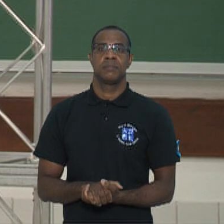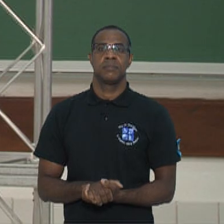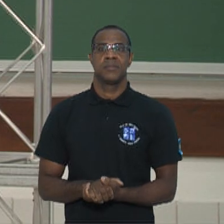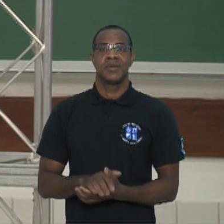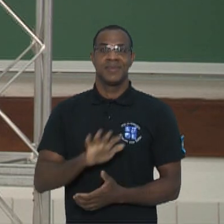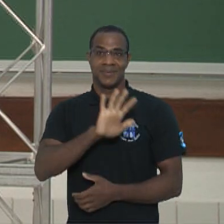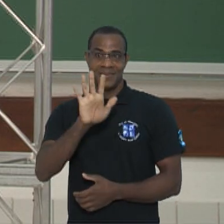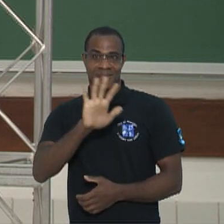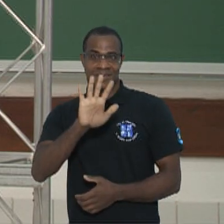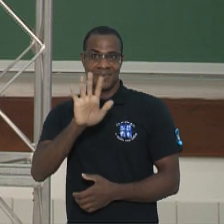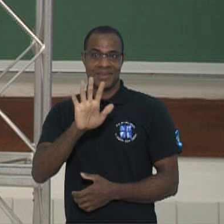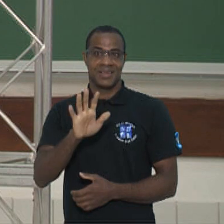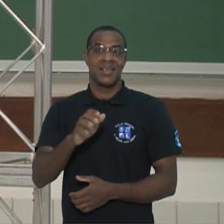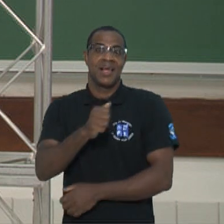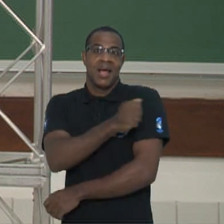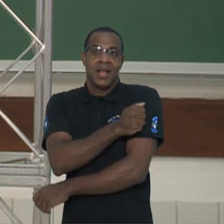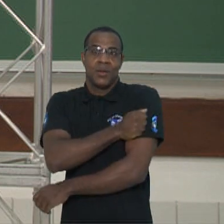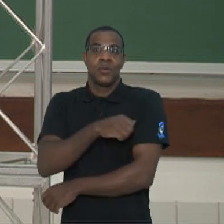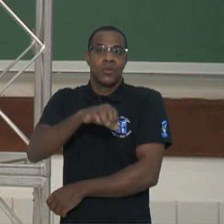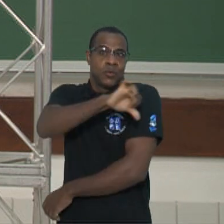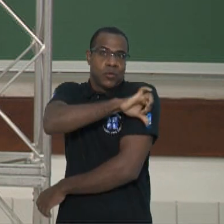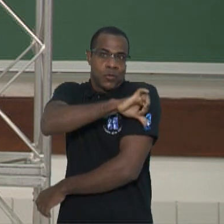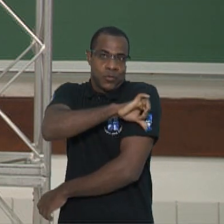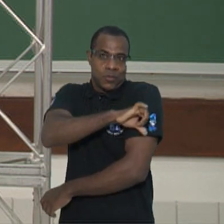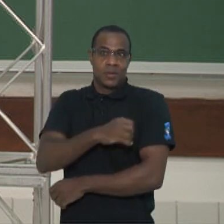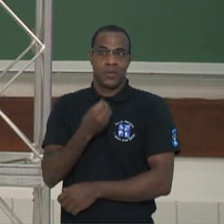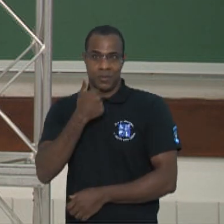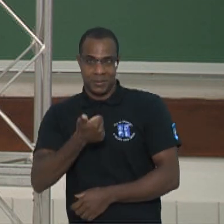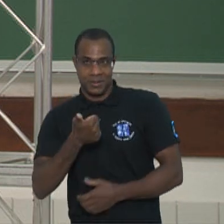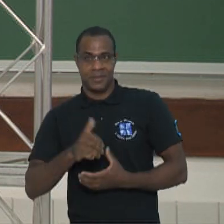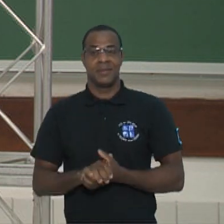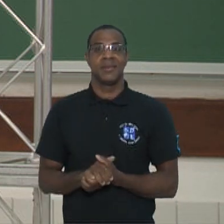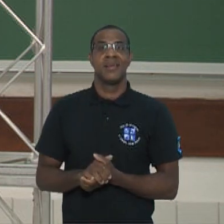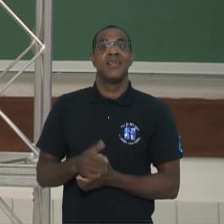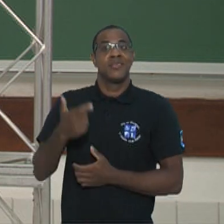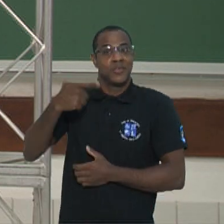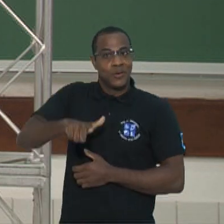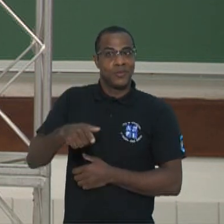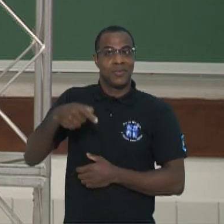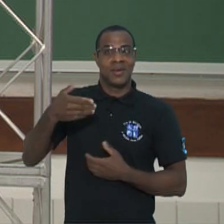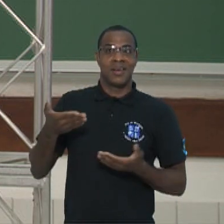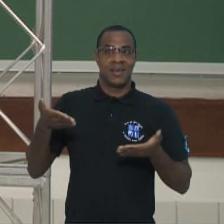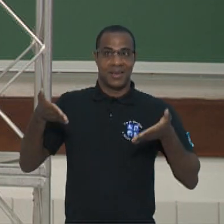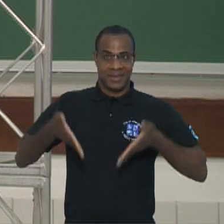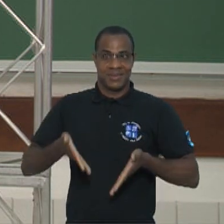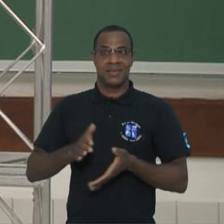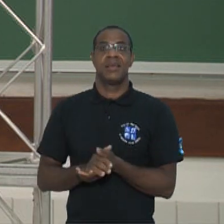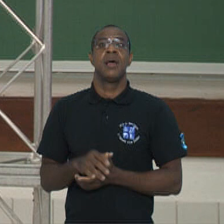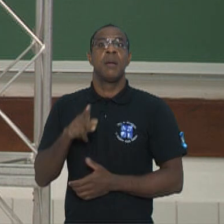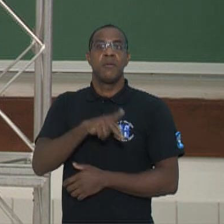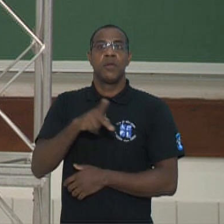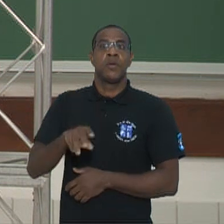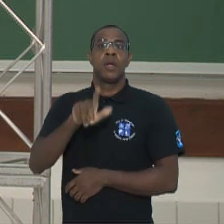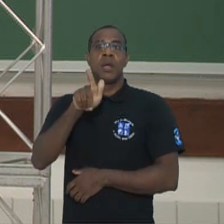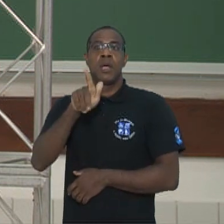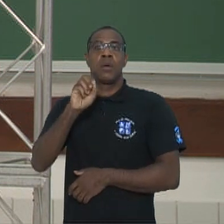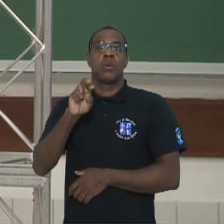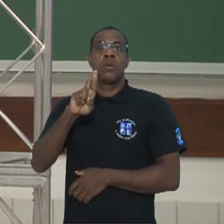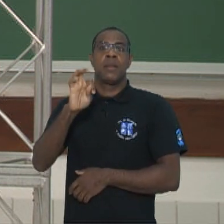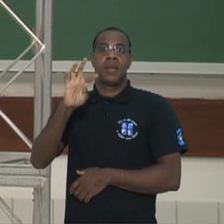Olá, meus queridos alunos do 9º ano, tudo bem com vocês? Mais uma vez estamos aqui, eu sou a professora Goretti e vamos